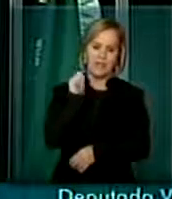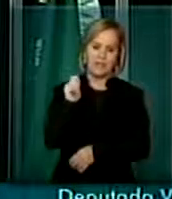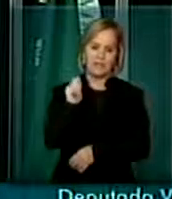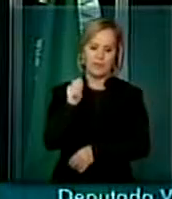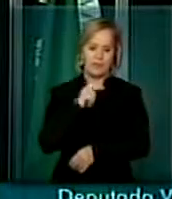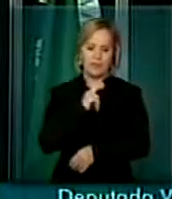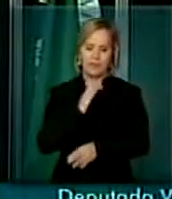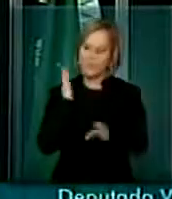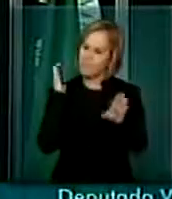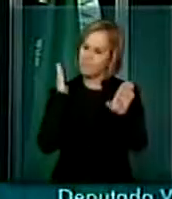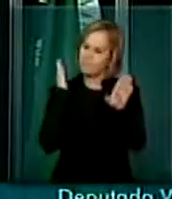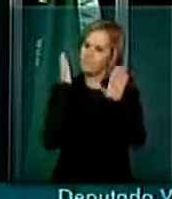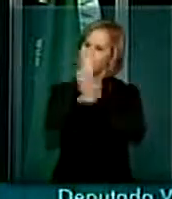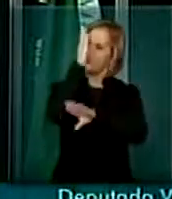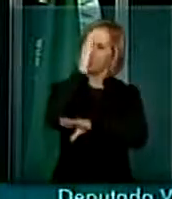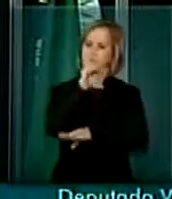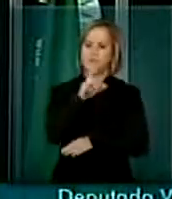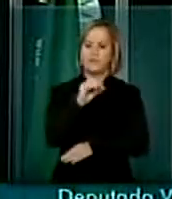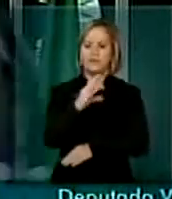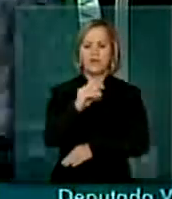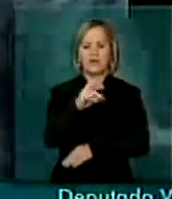um recorde,